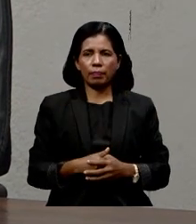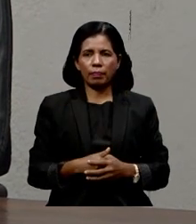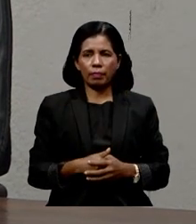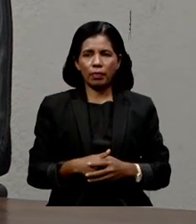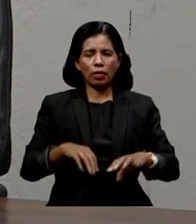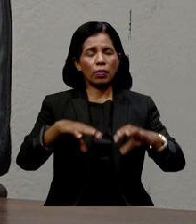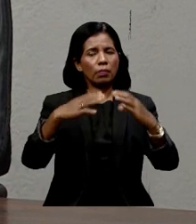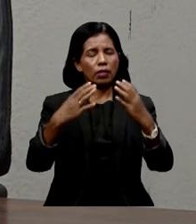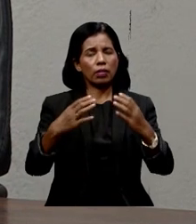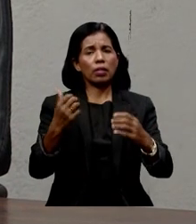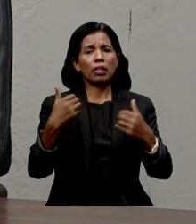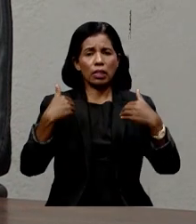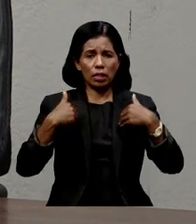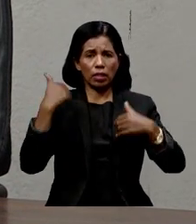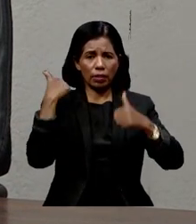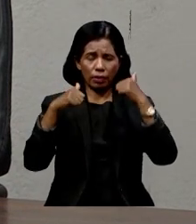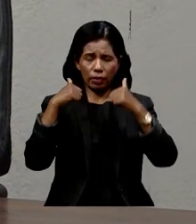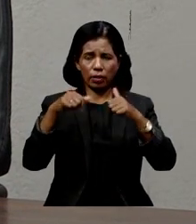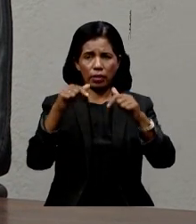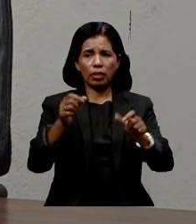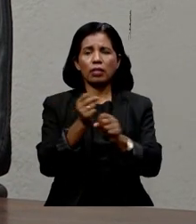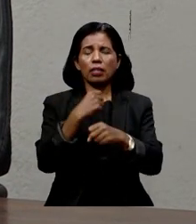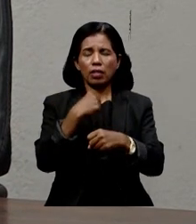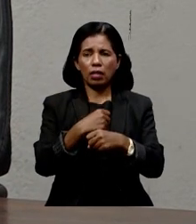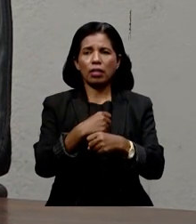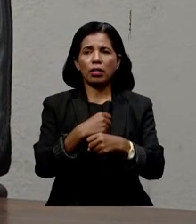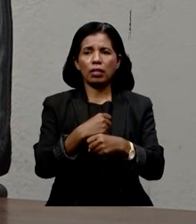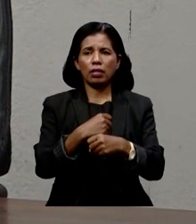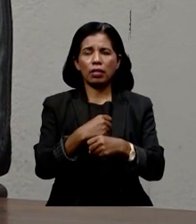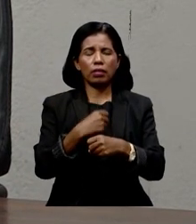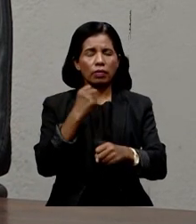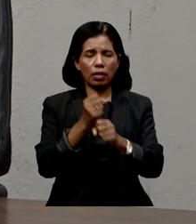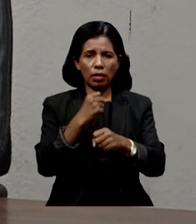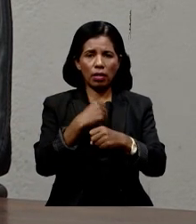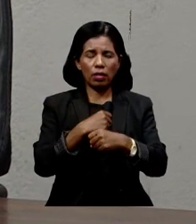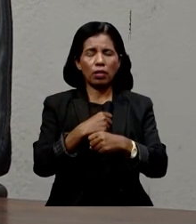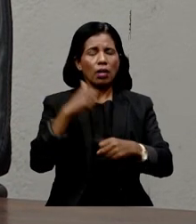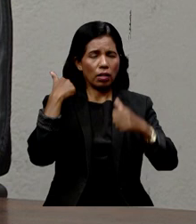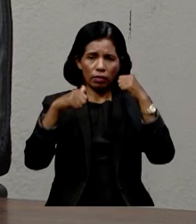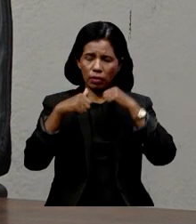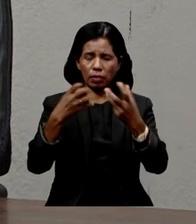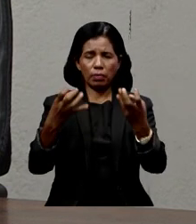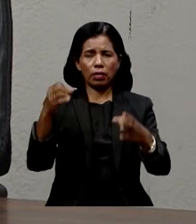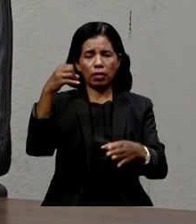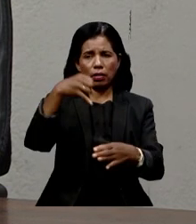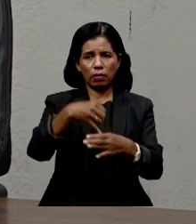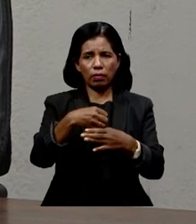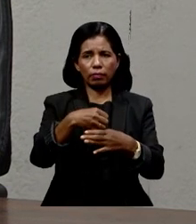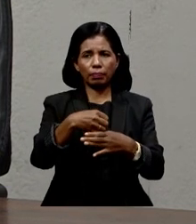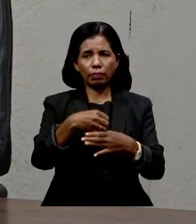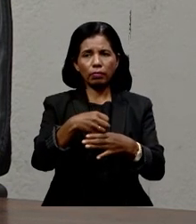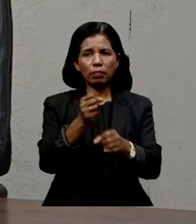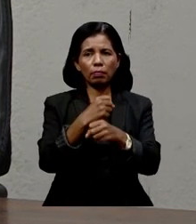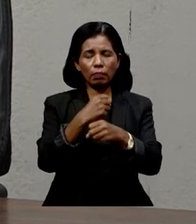Comitê iha atividade ne se halau atividades luhuida, incluindo